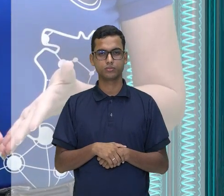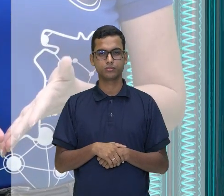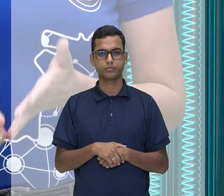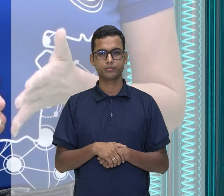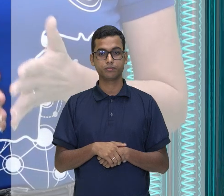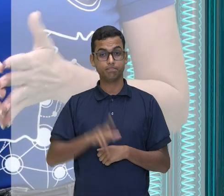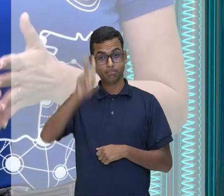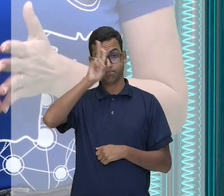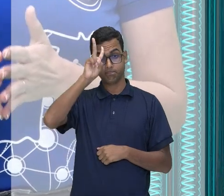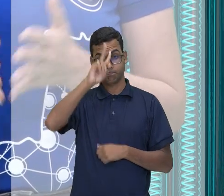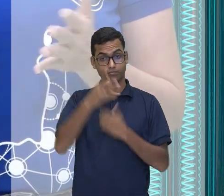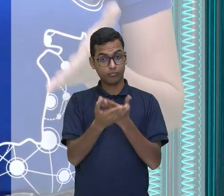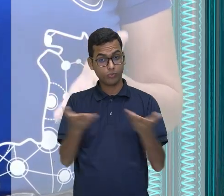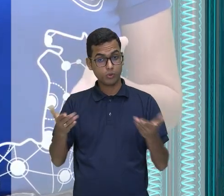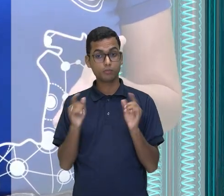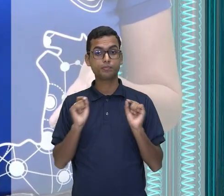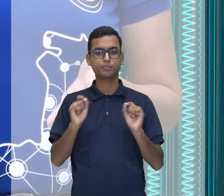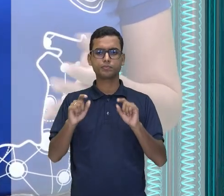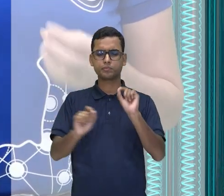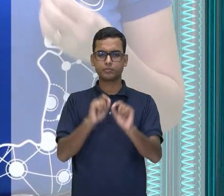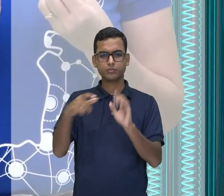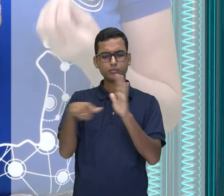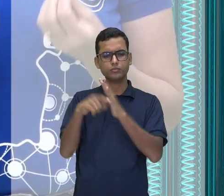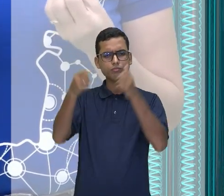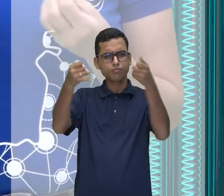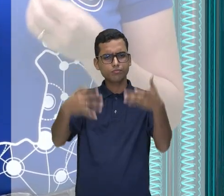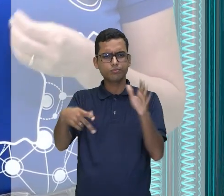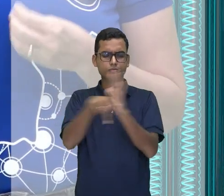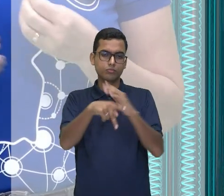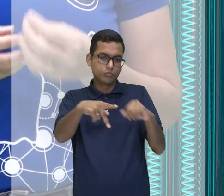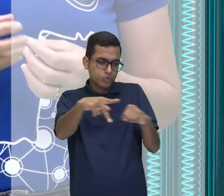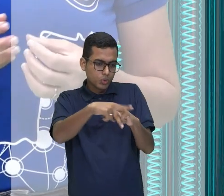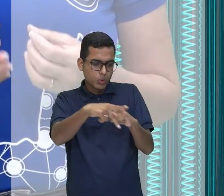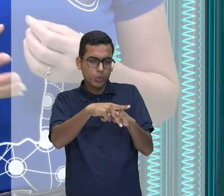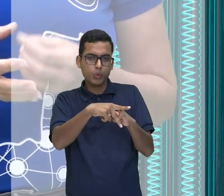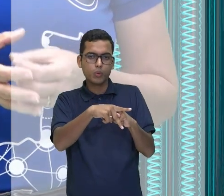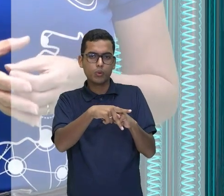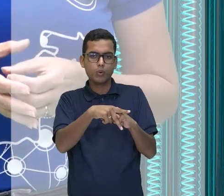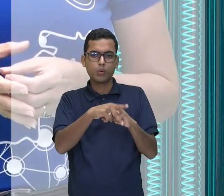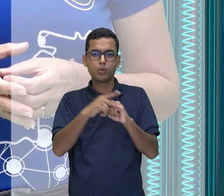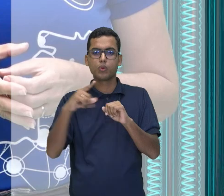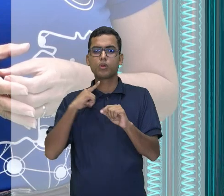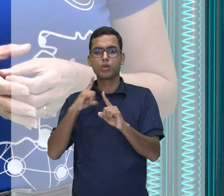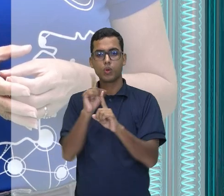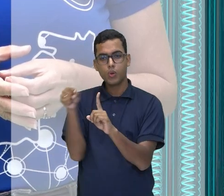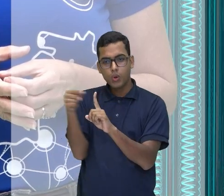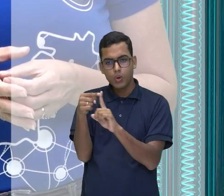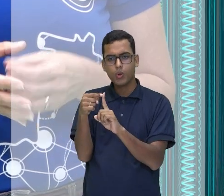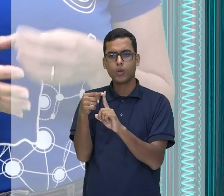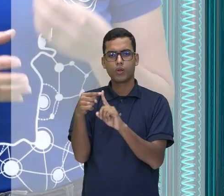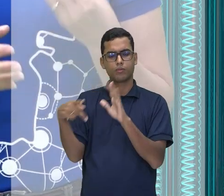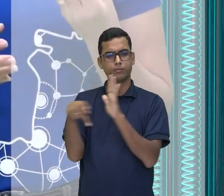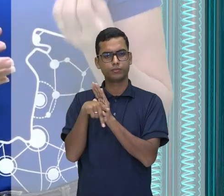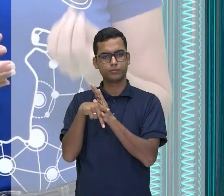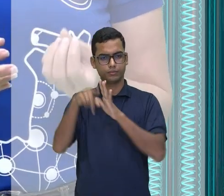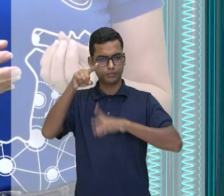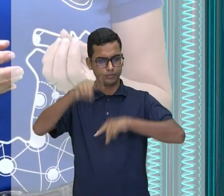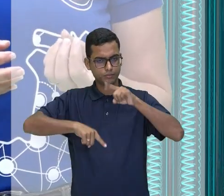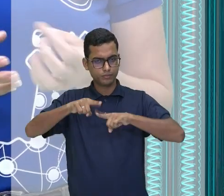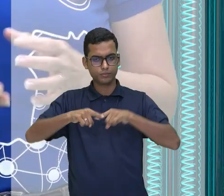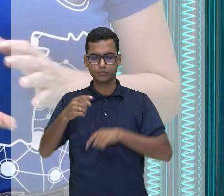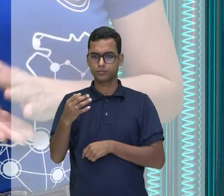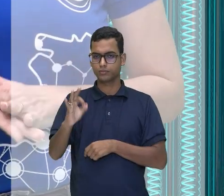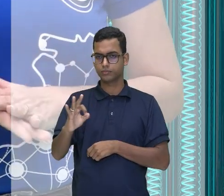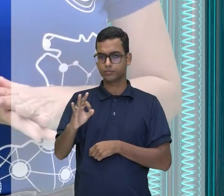Então, lembre-se, a gente está falando de pronomes. Mas os pronomes com função de objeto, né? Tem função de